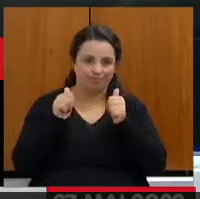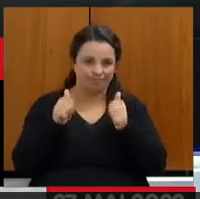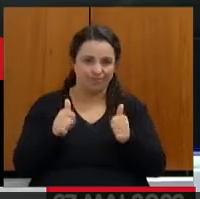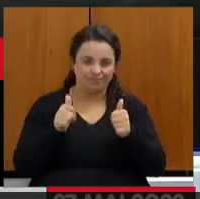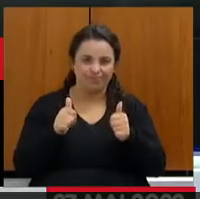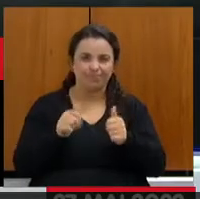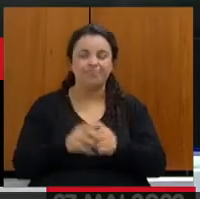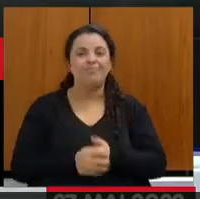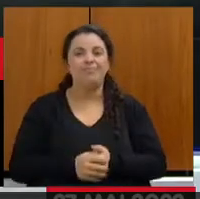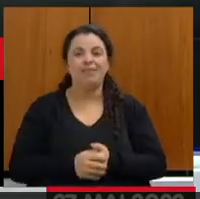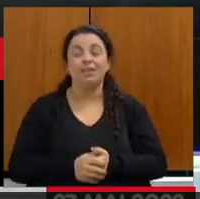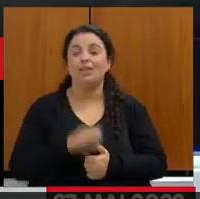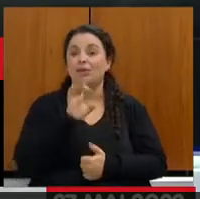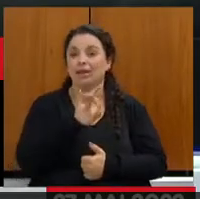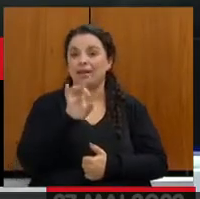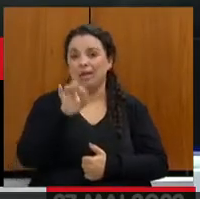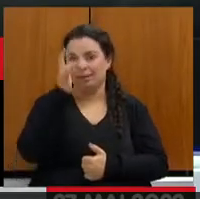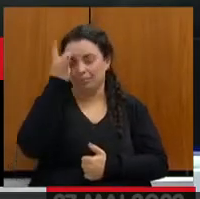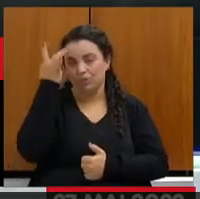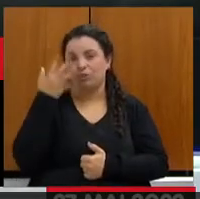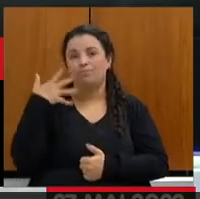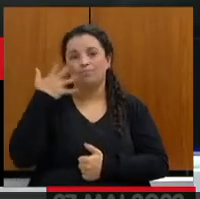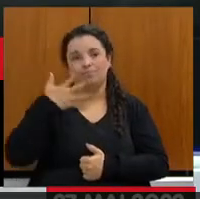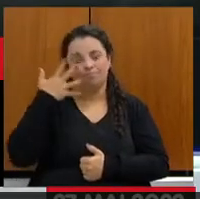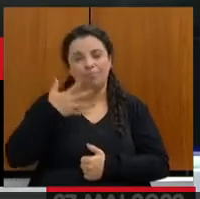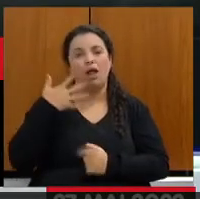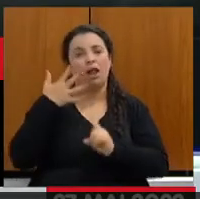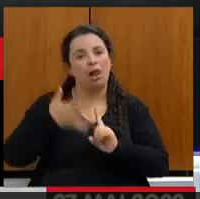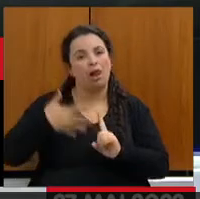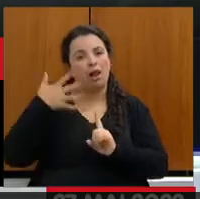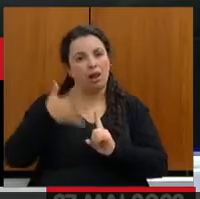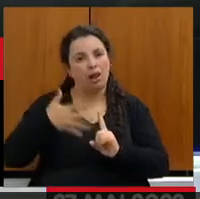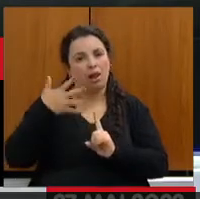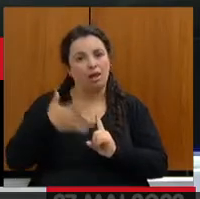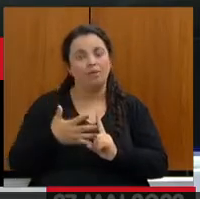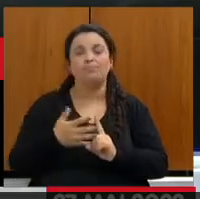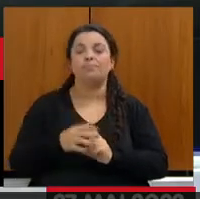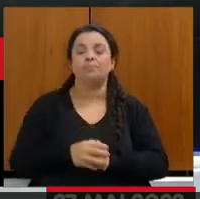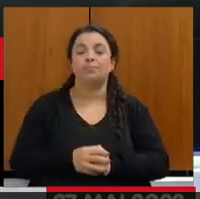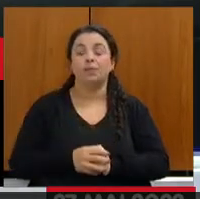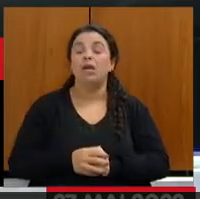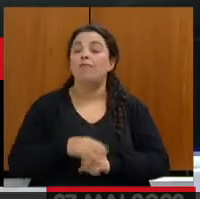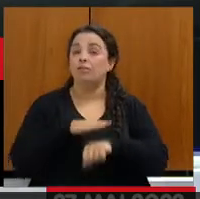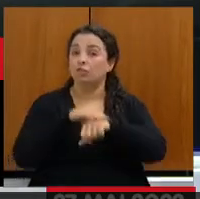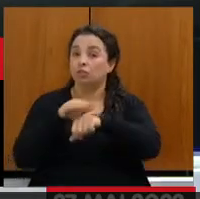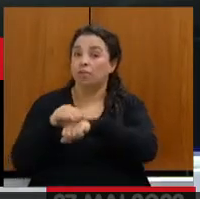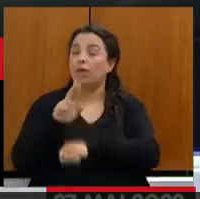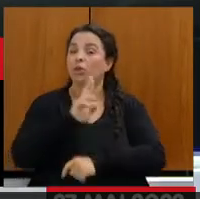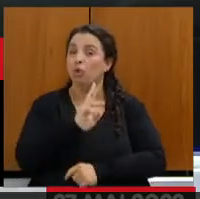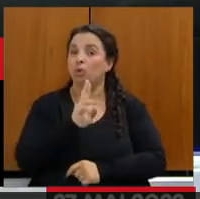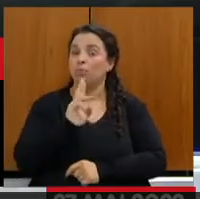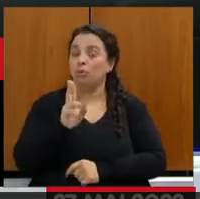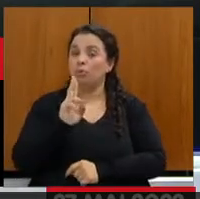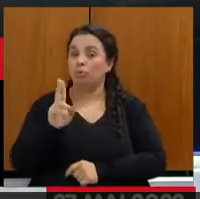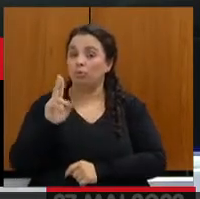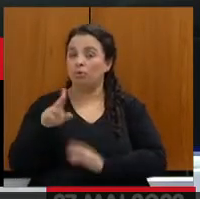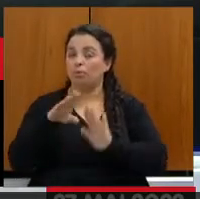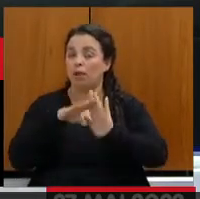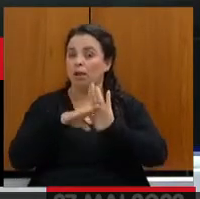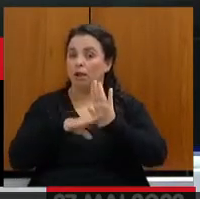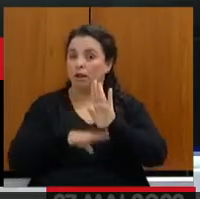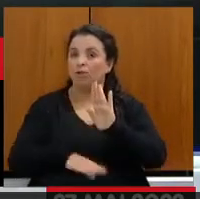falar então é o pronunciamento nosso chamaremos aqui nominalmente já citando também a descrição